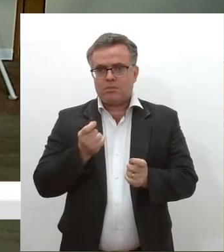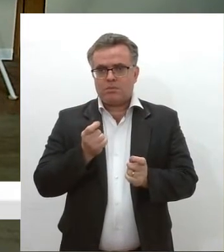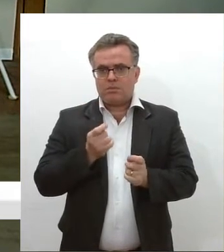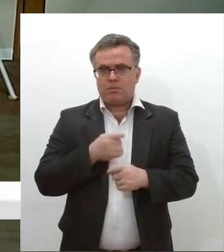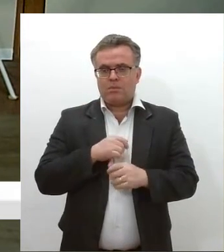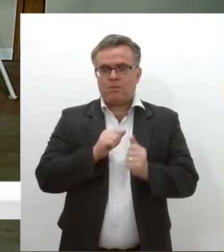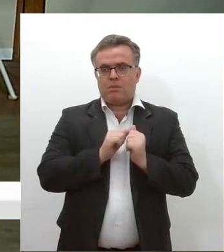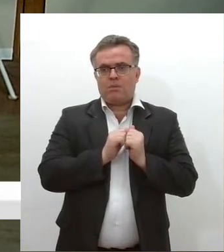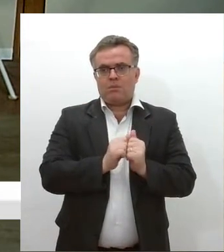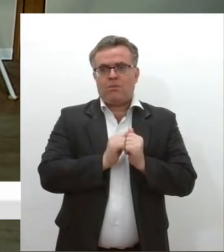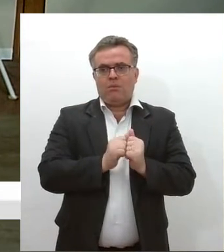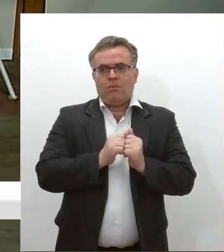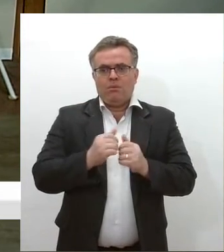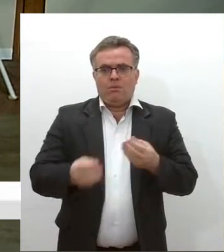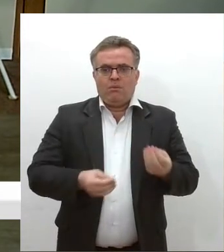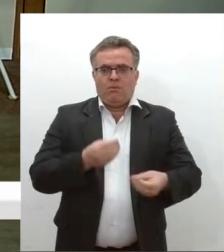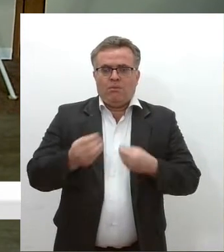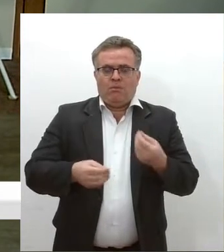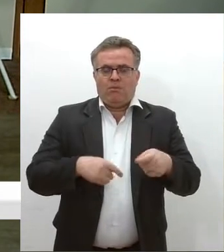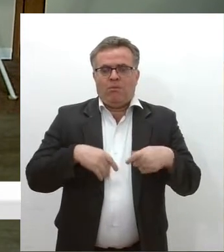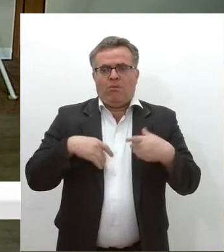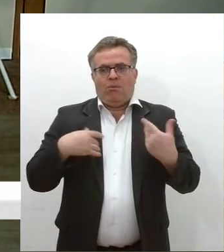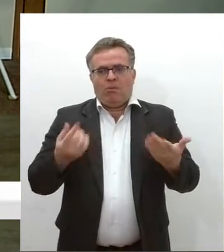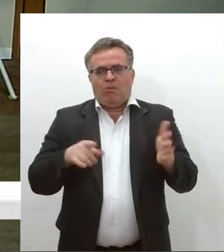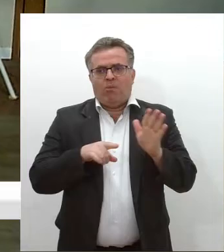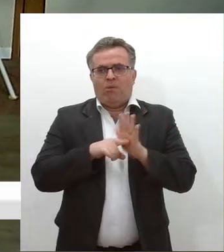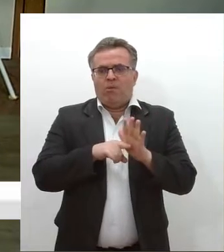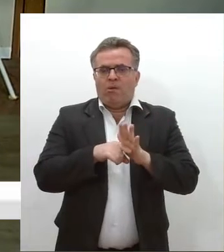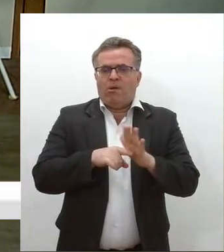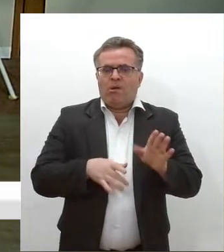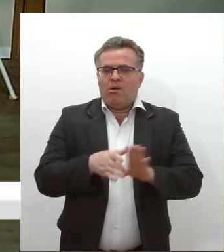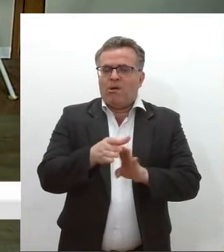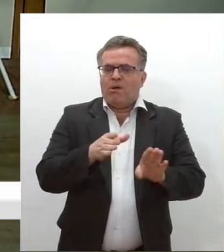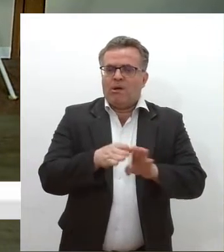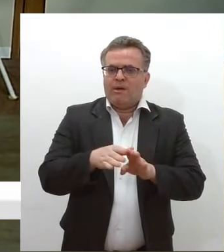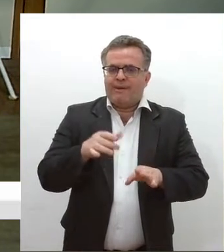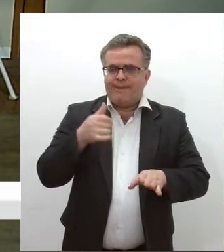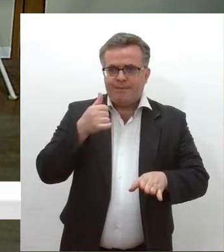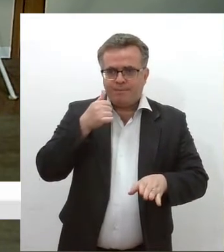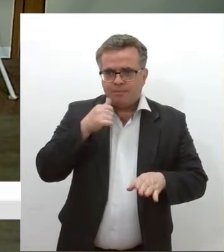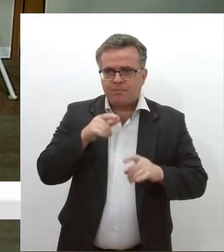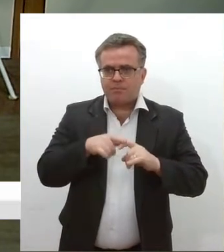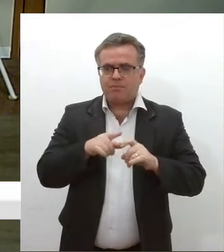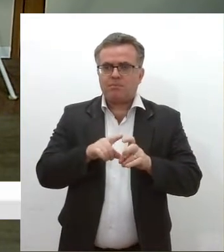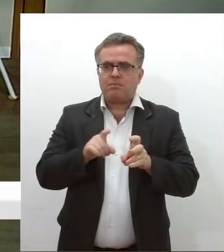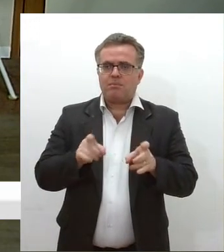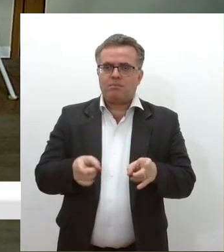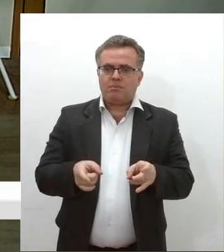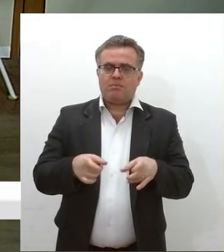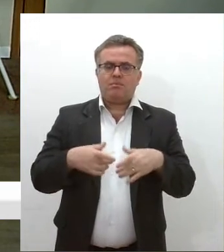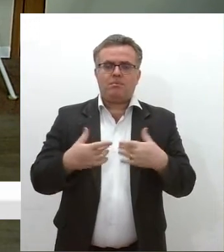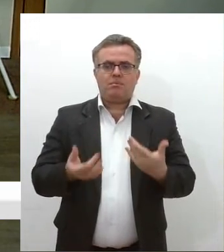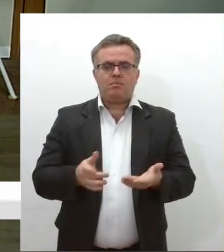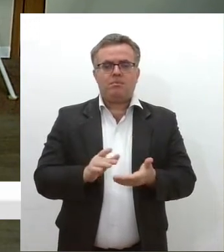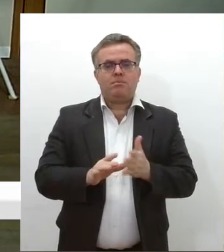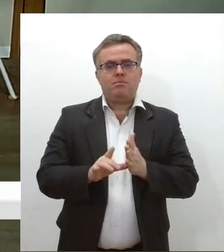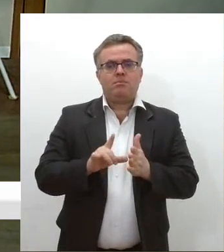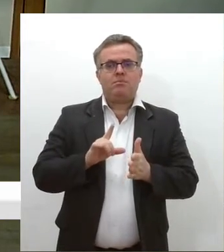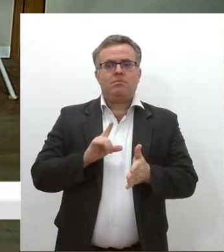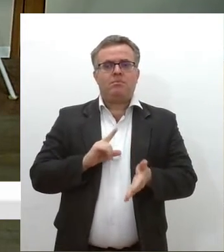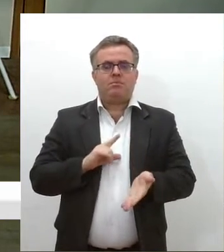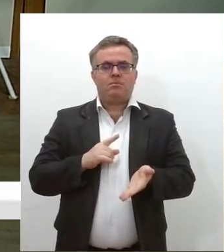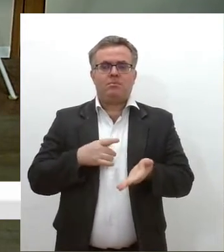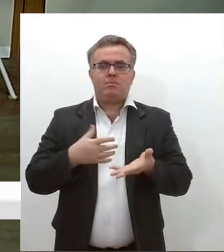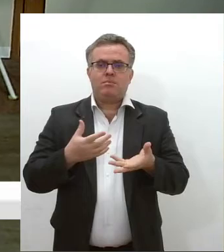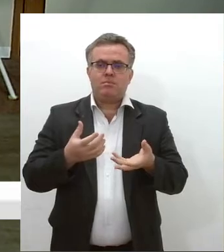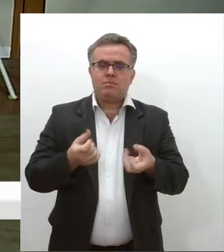o ciclo. Assim, fora a consulta, né, orientação do ginecologista, como ficar realmente, tomar posse aí desse